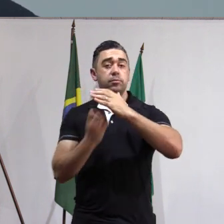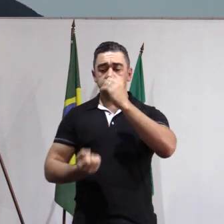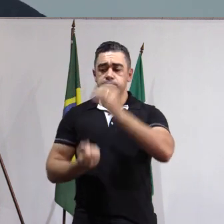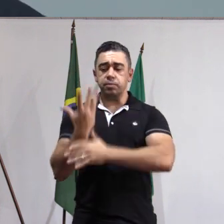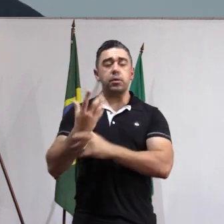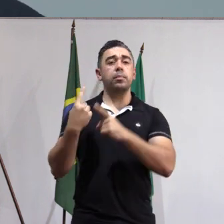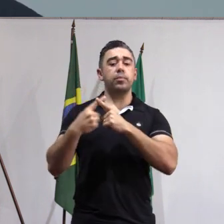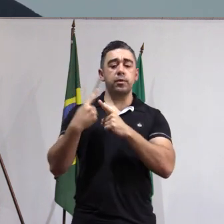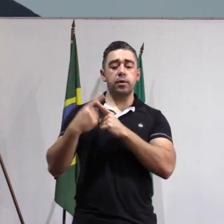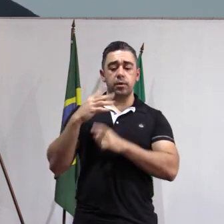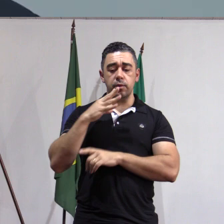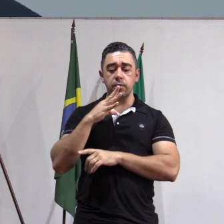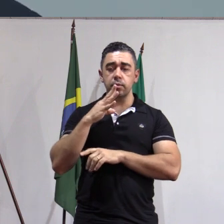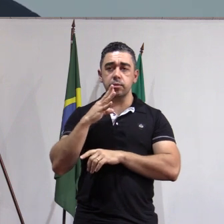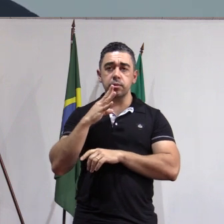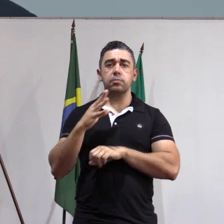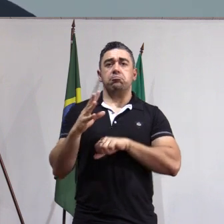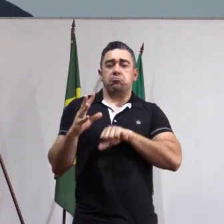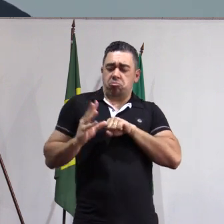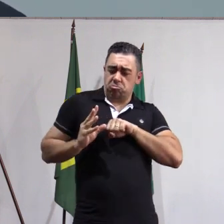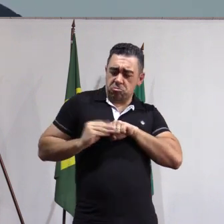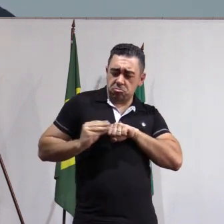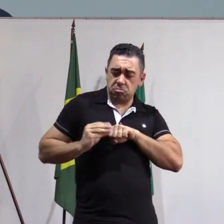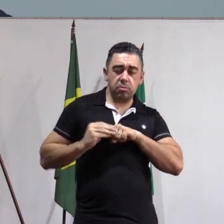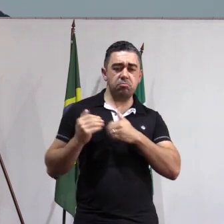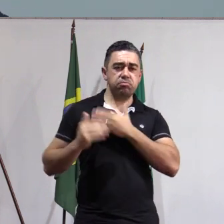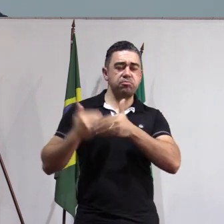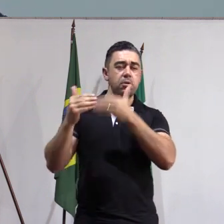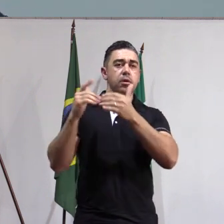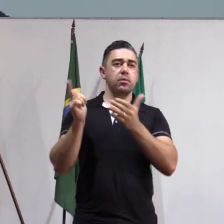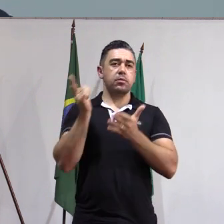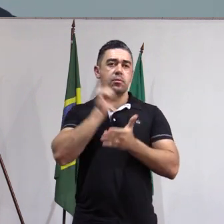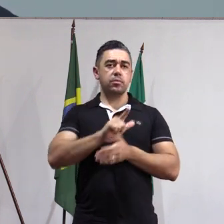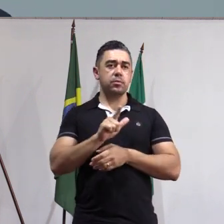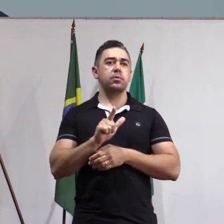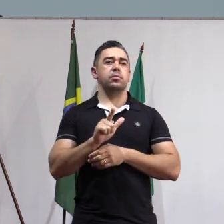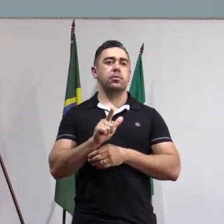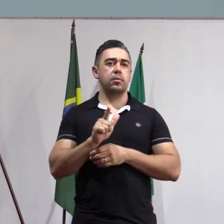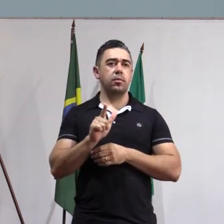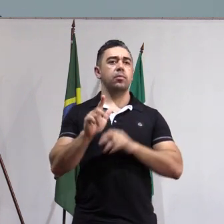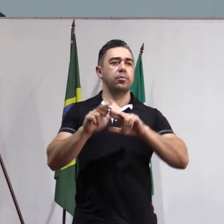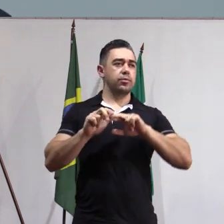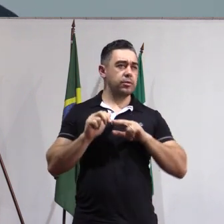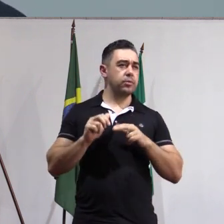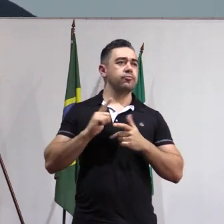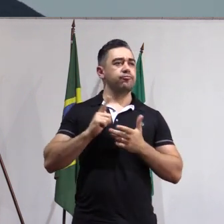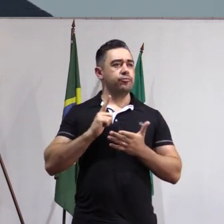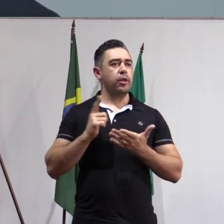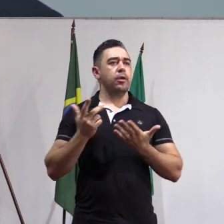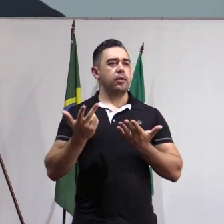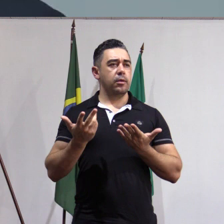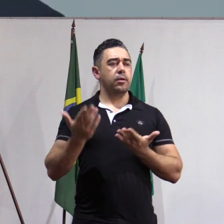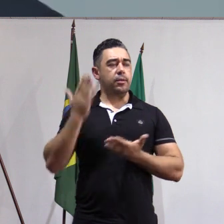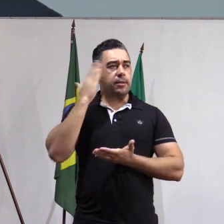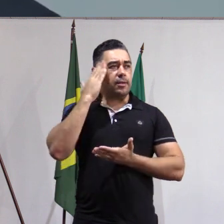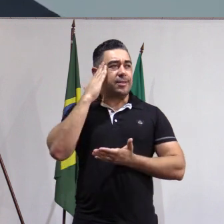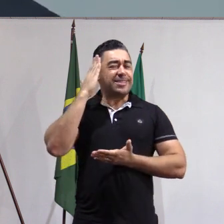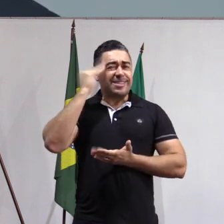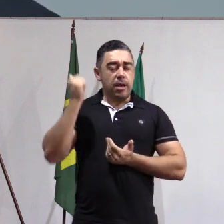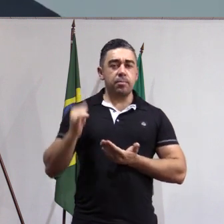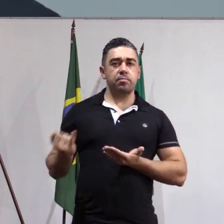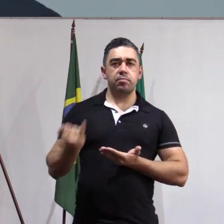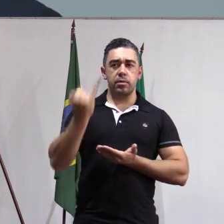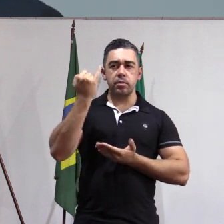saber, do conhecimento, da alavancagem feita por esse conhecimento. Então, o reconhecimento da importância,